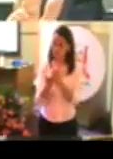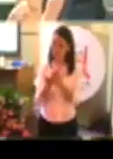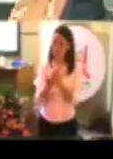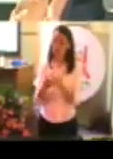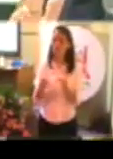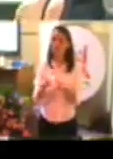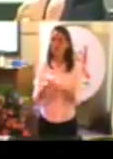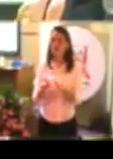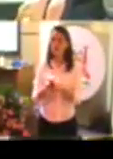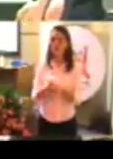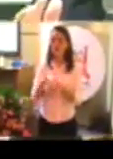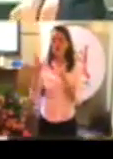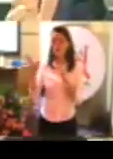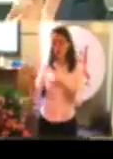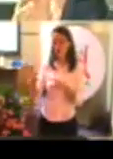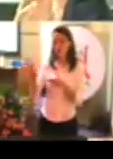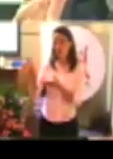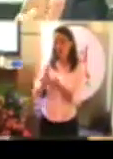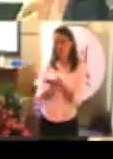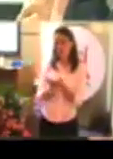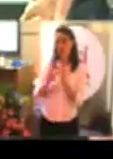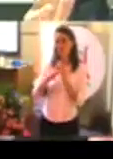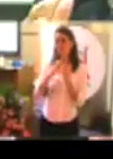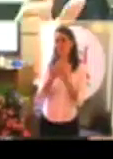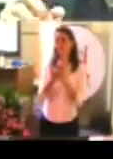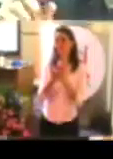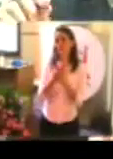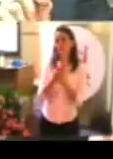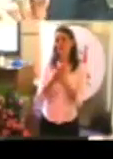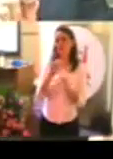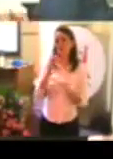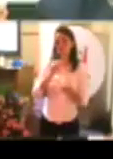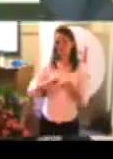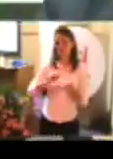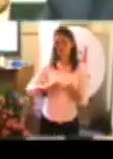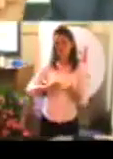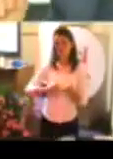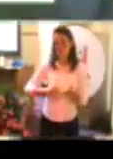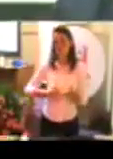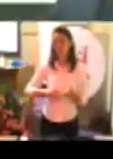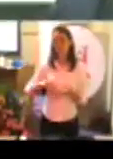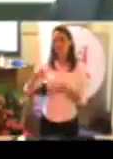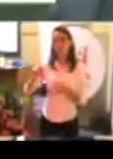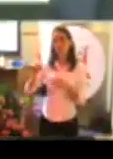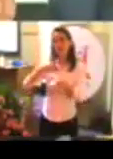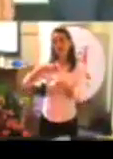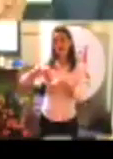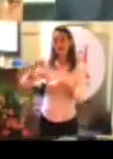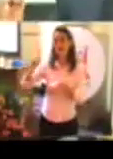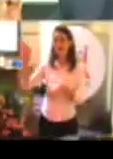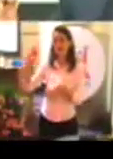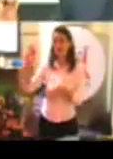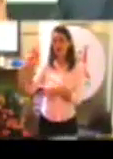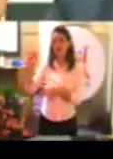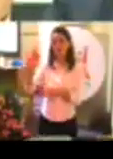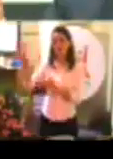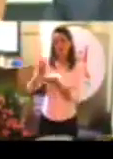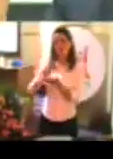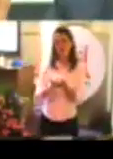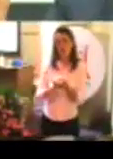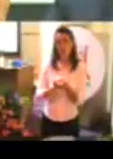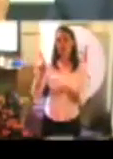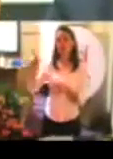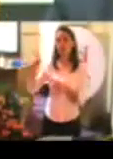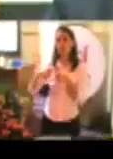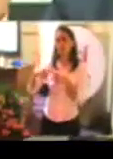a imagem e semelhança da Escola Nacional de Administração Pública da França, que é considerada a